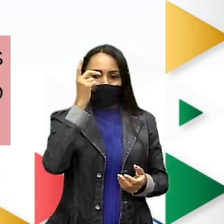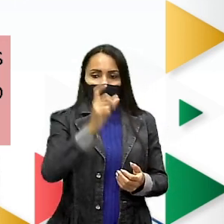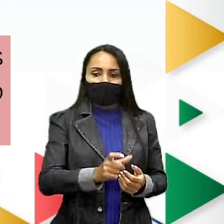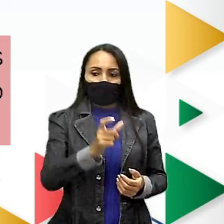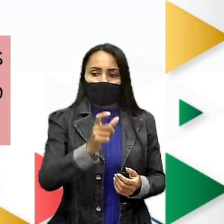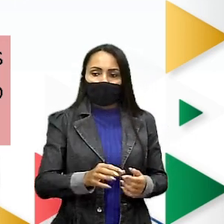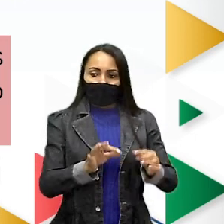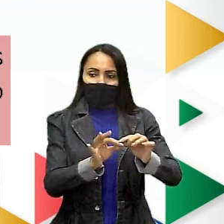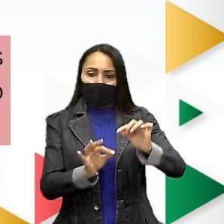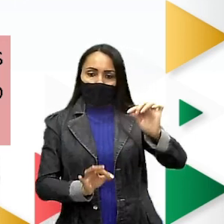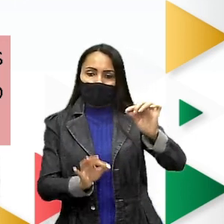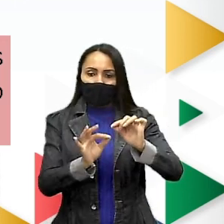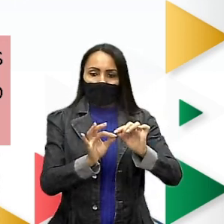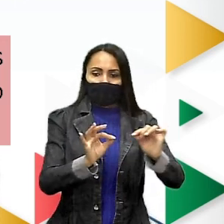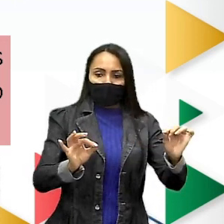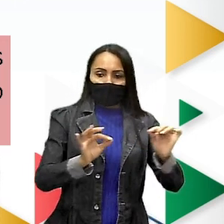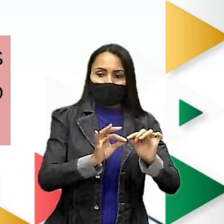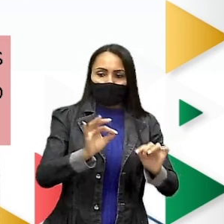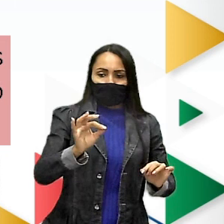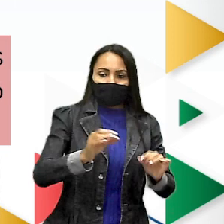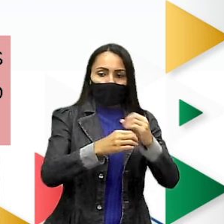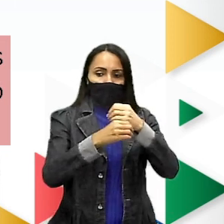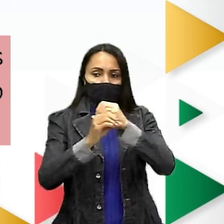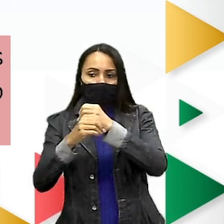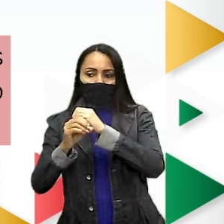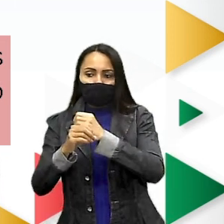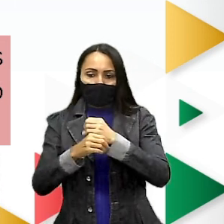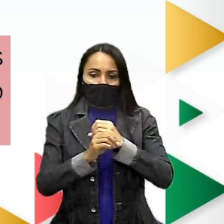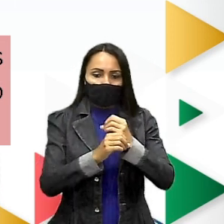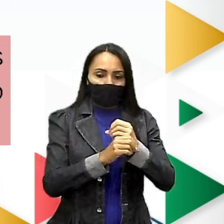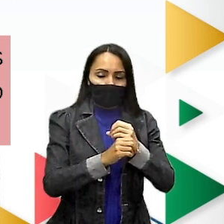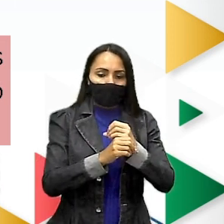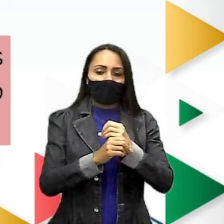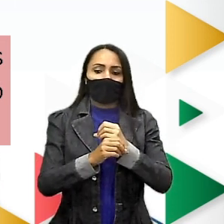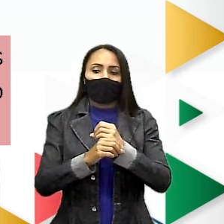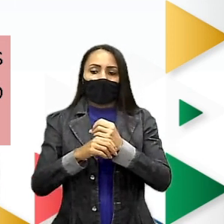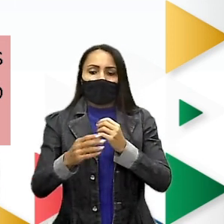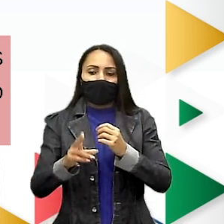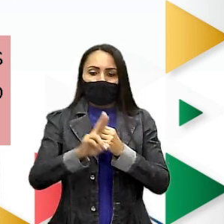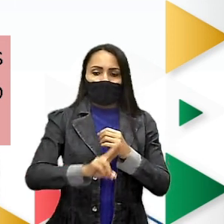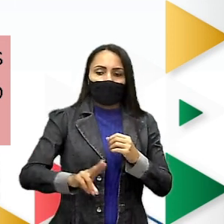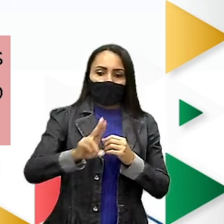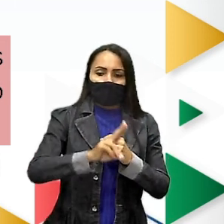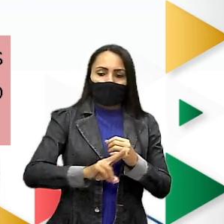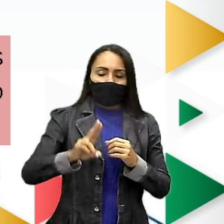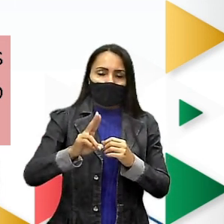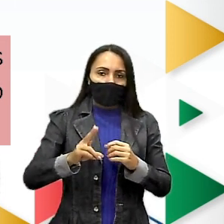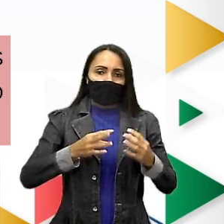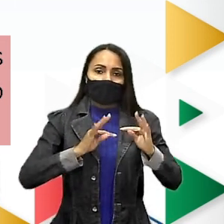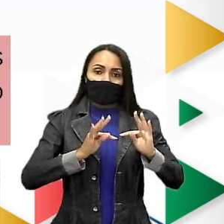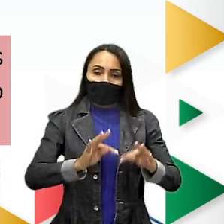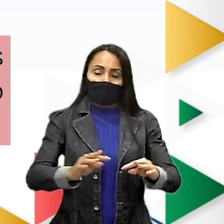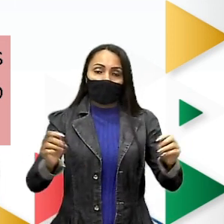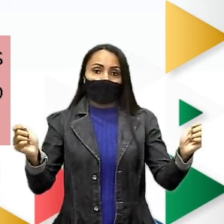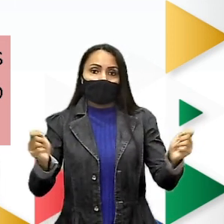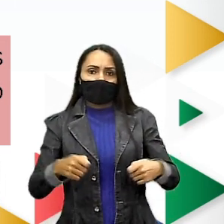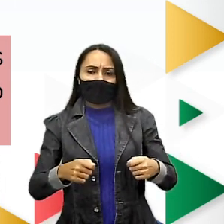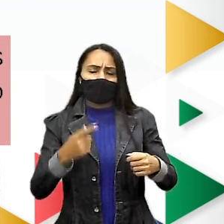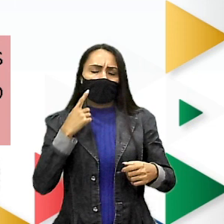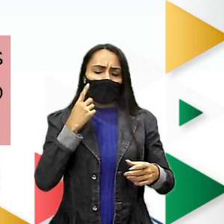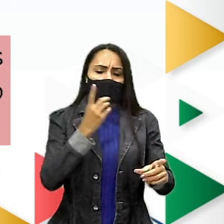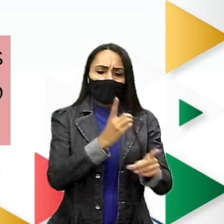instrumentos bem precisos, instrumentos ópticos aí, a laser e utilizando de toda a tecnologia possível, ele encontrou